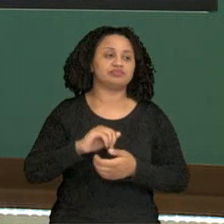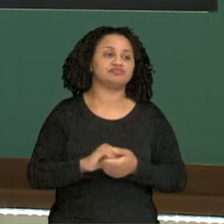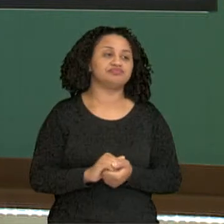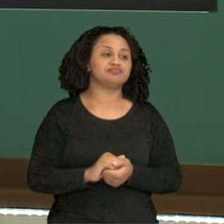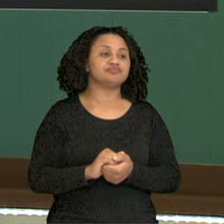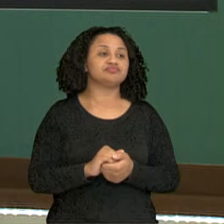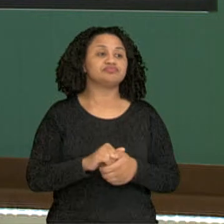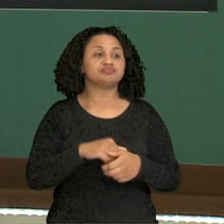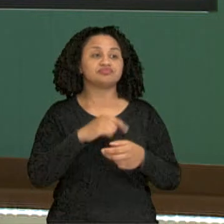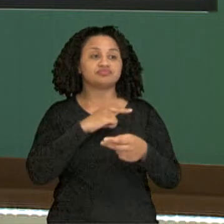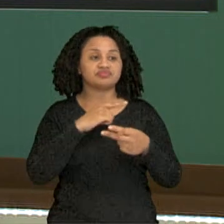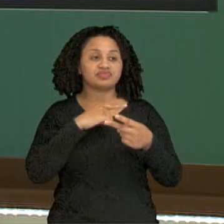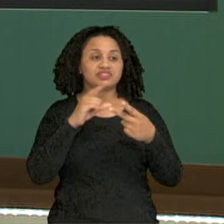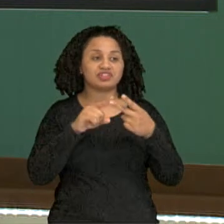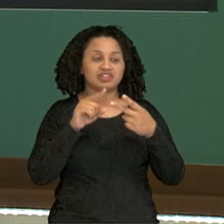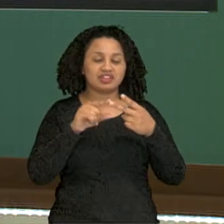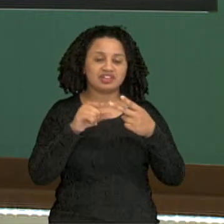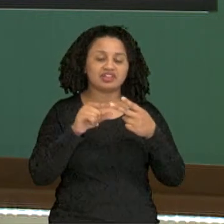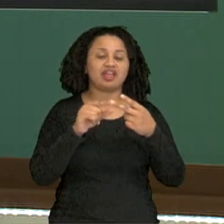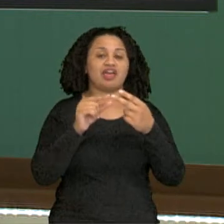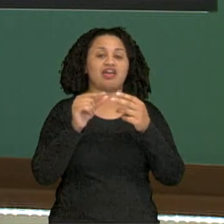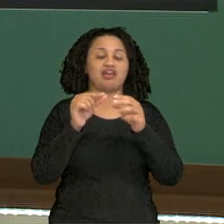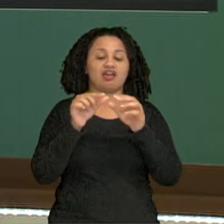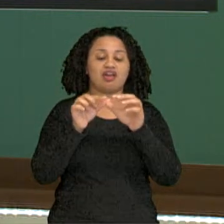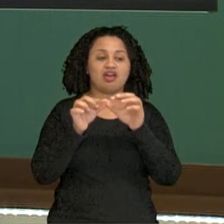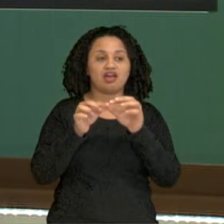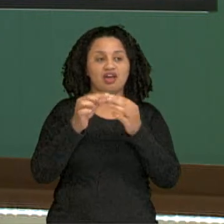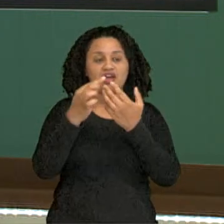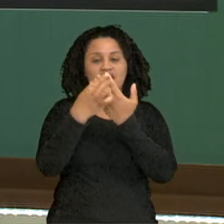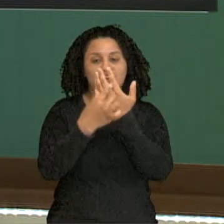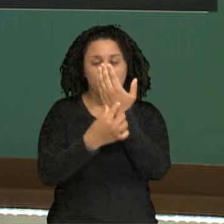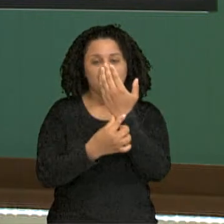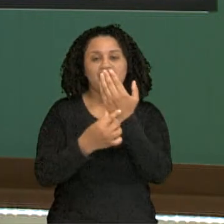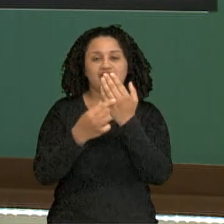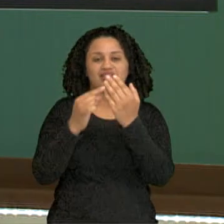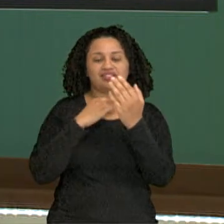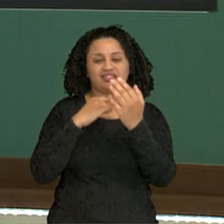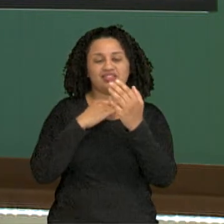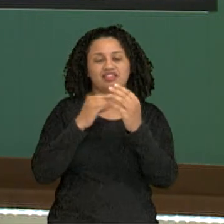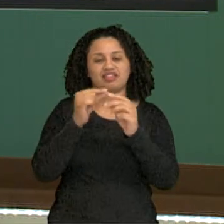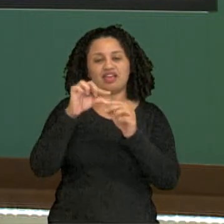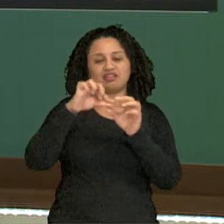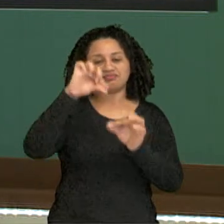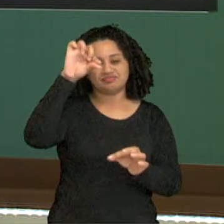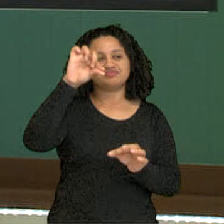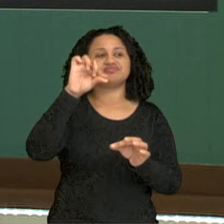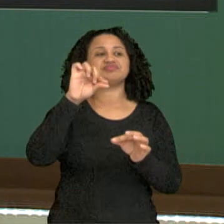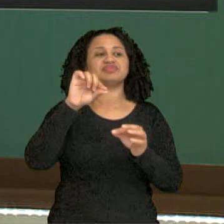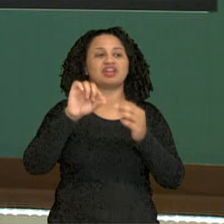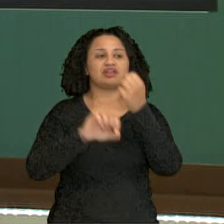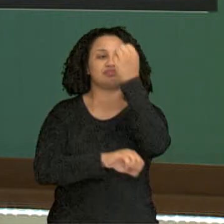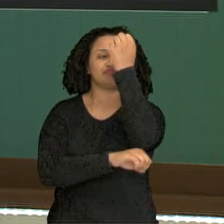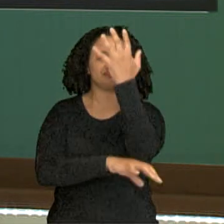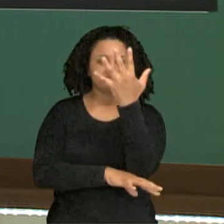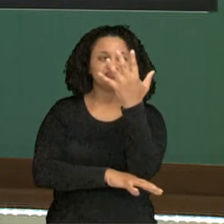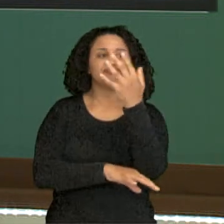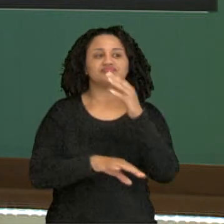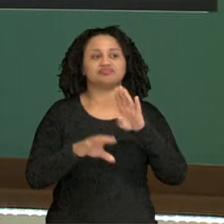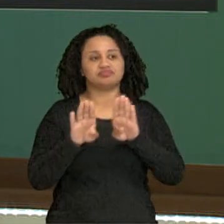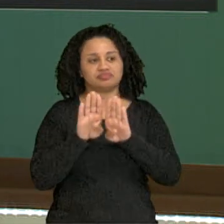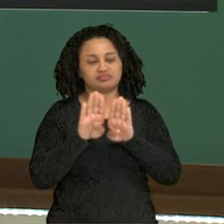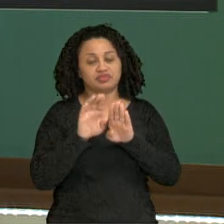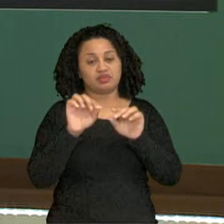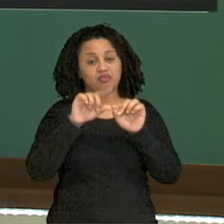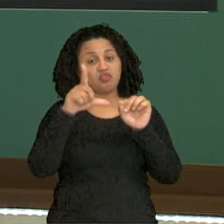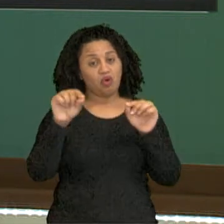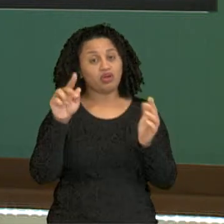Possuem raiz, caule e folhas verdadeiras. Uma outra diferença se eu comparar com as briófitas. Lembram que